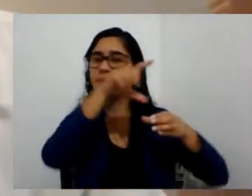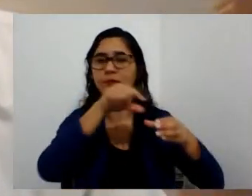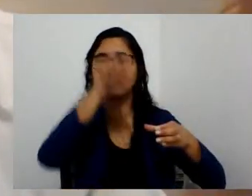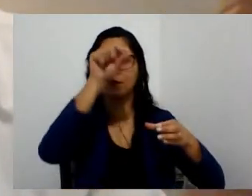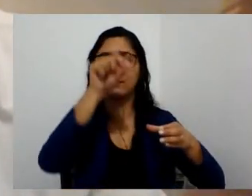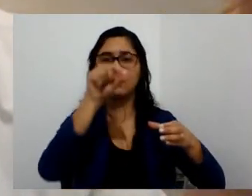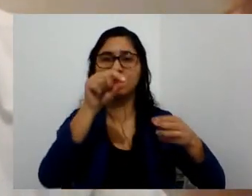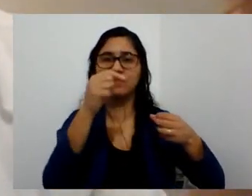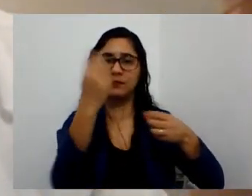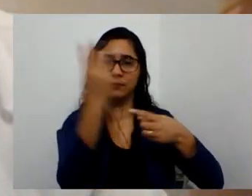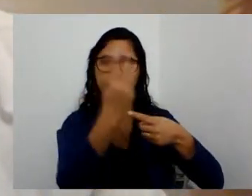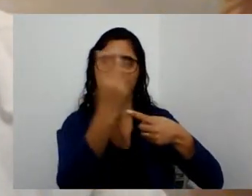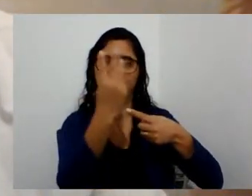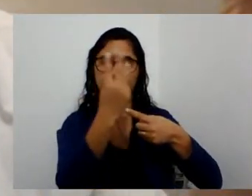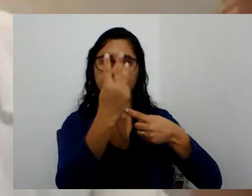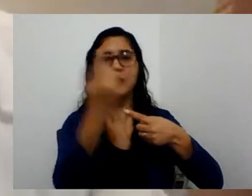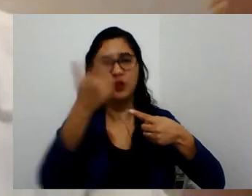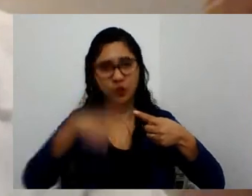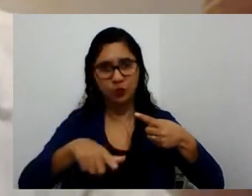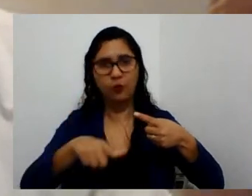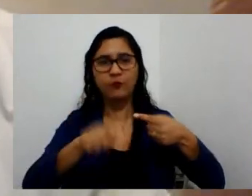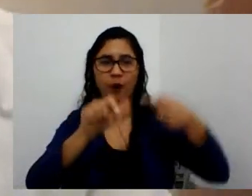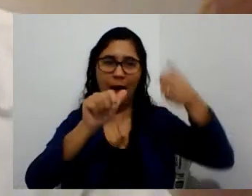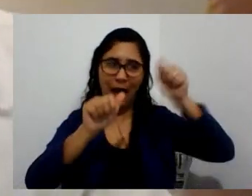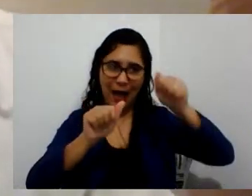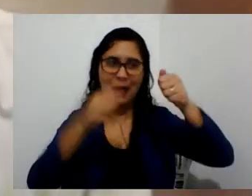Posição 3, de novo, para a letra A.